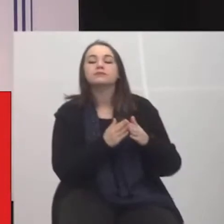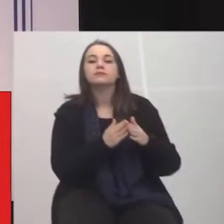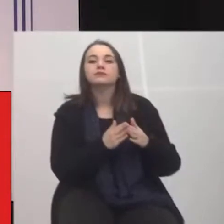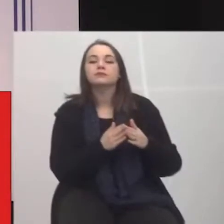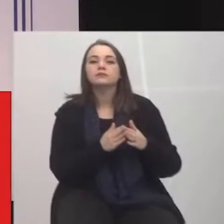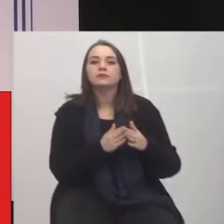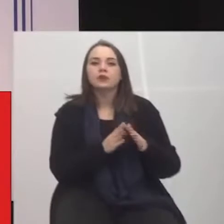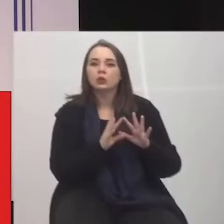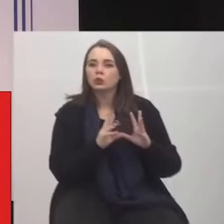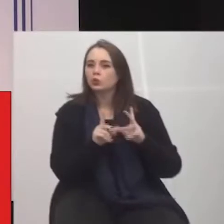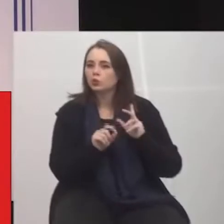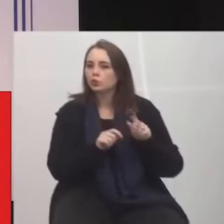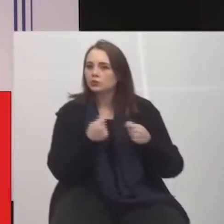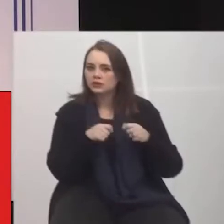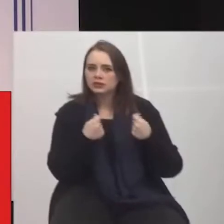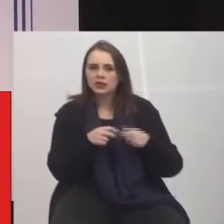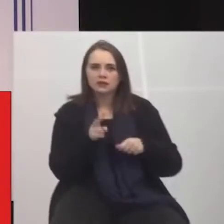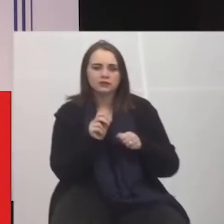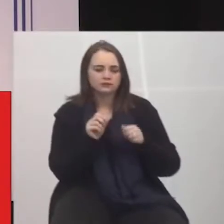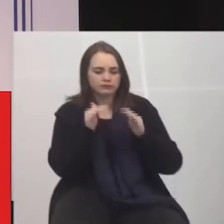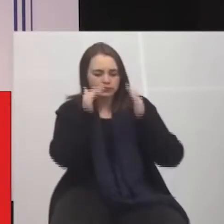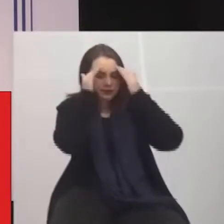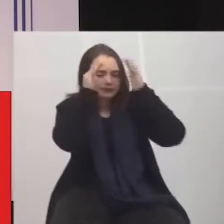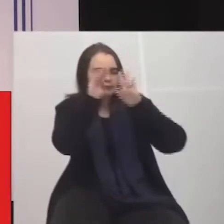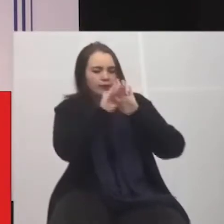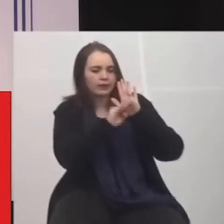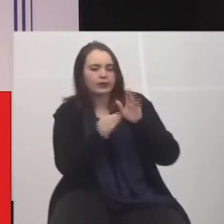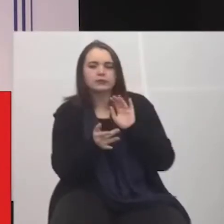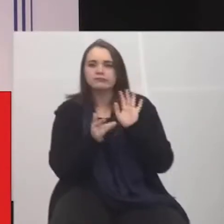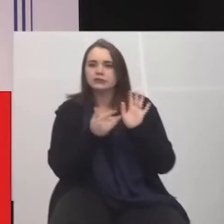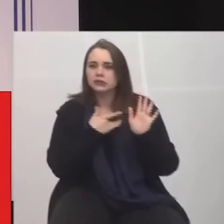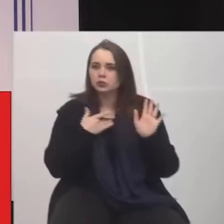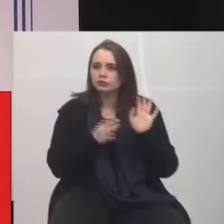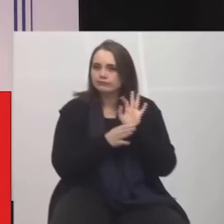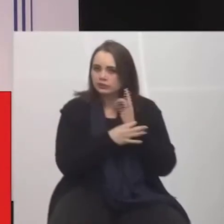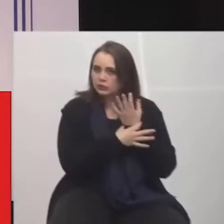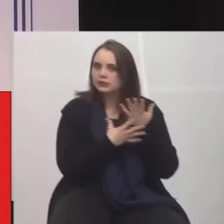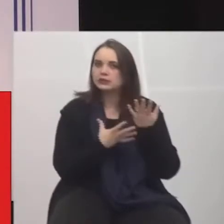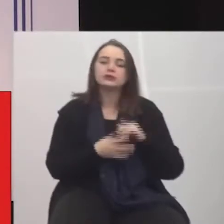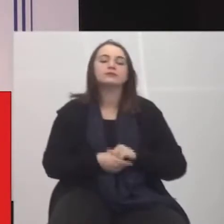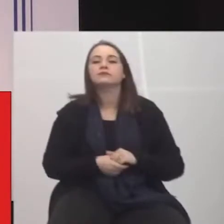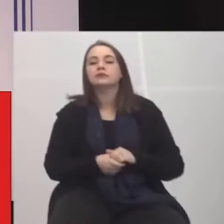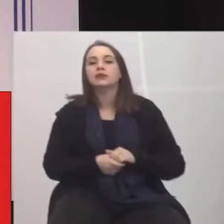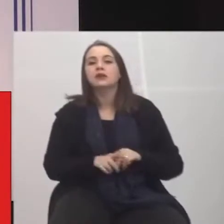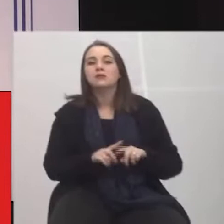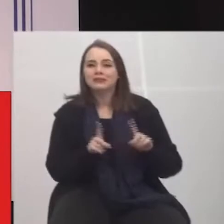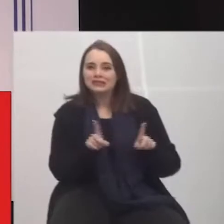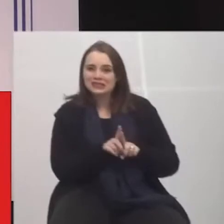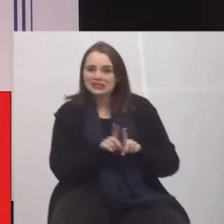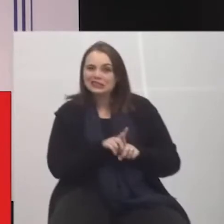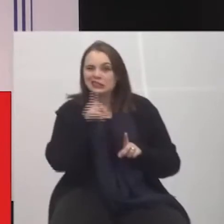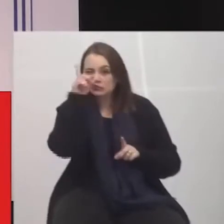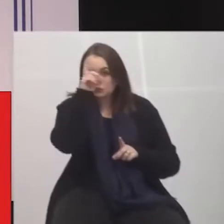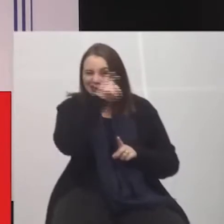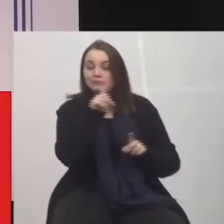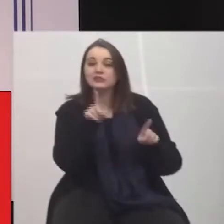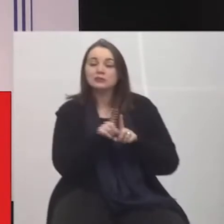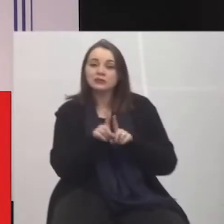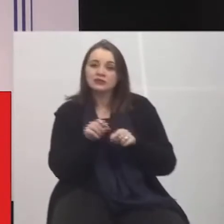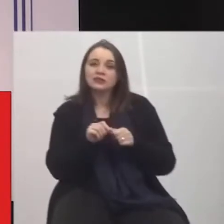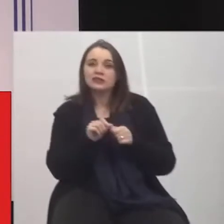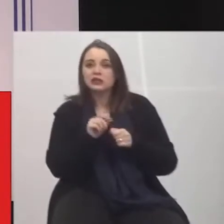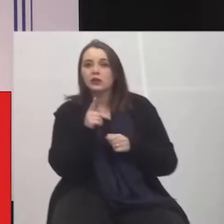as necessidades sanitárias, assim, né? Mas também foi um pouco afetado. A realização de preventivo,